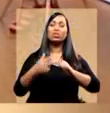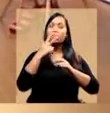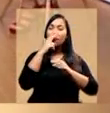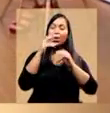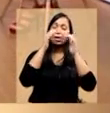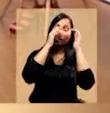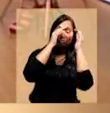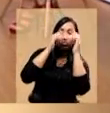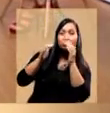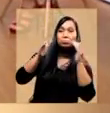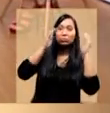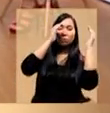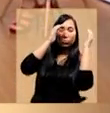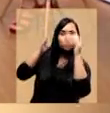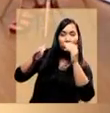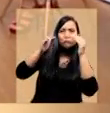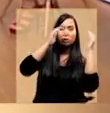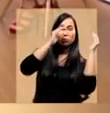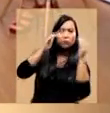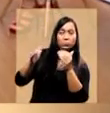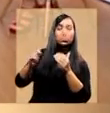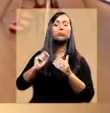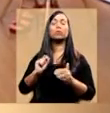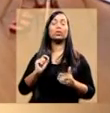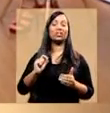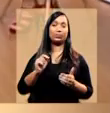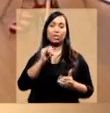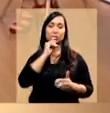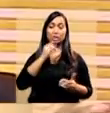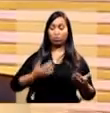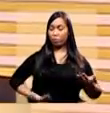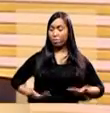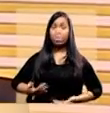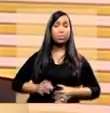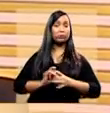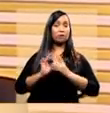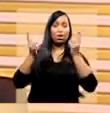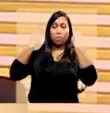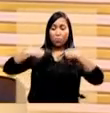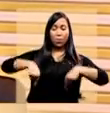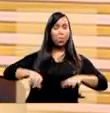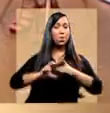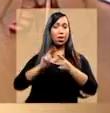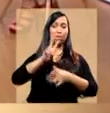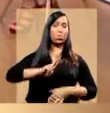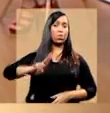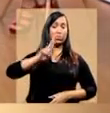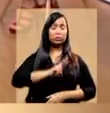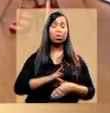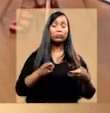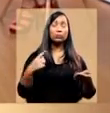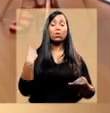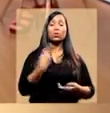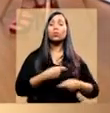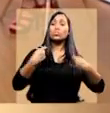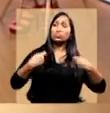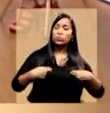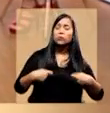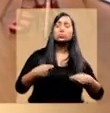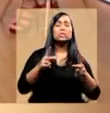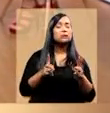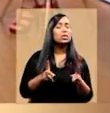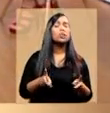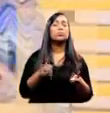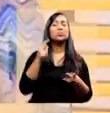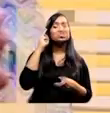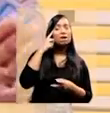submissão. Uma relação do servir, e parece que você pode fazer qualquer coisa com aquele corpo, nós temos que estar sempre estudando